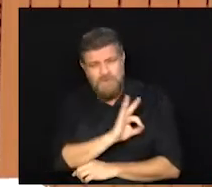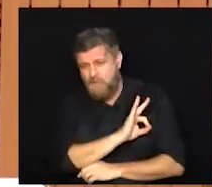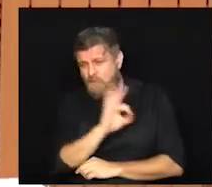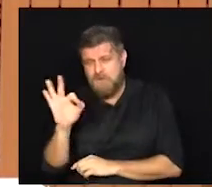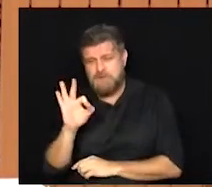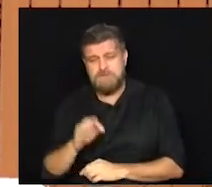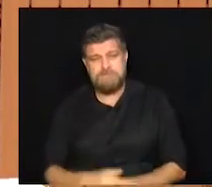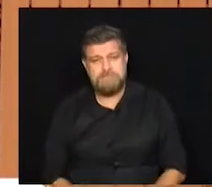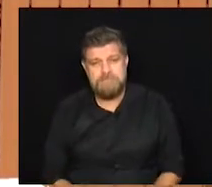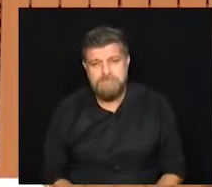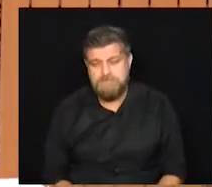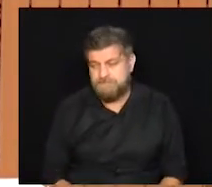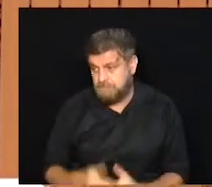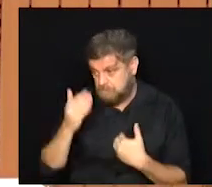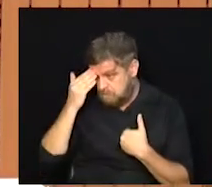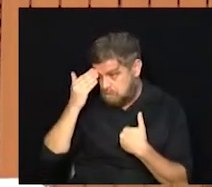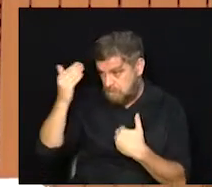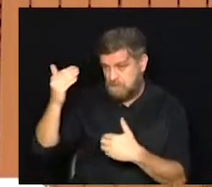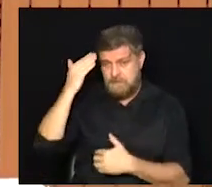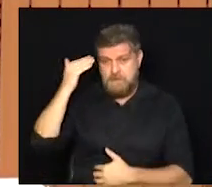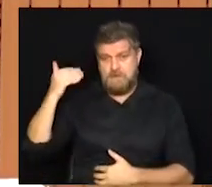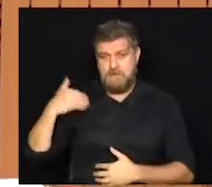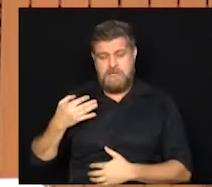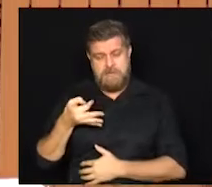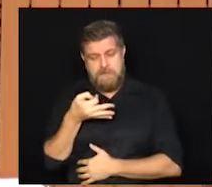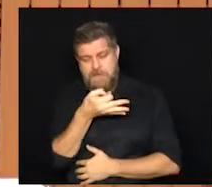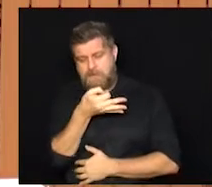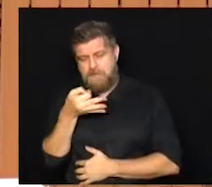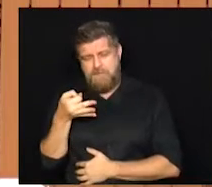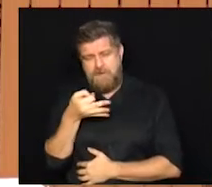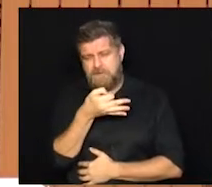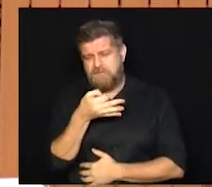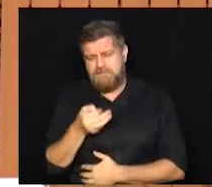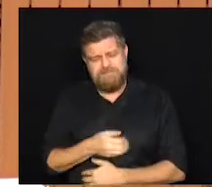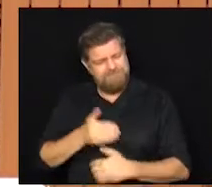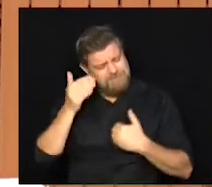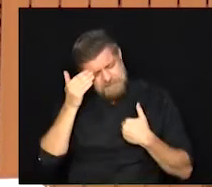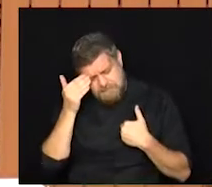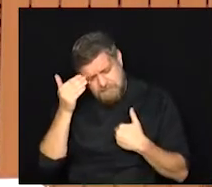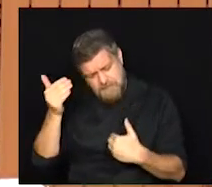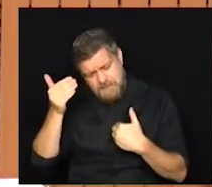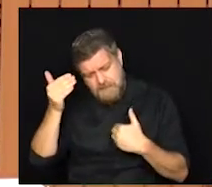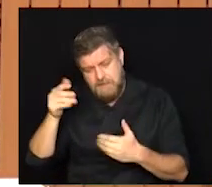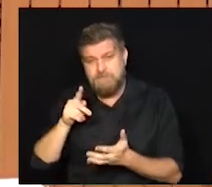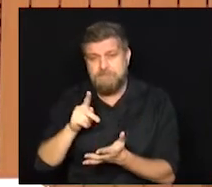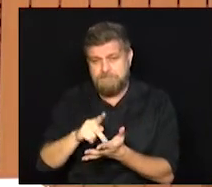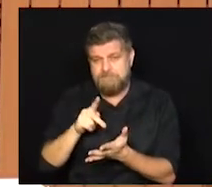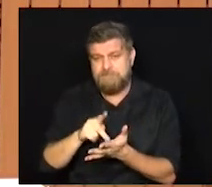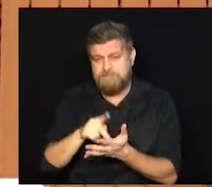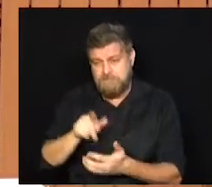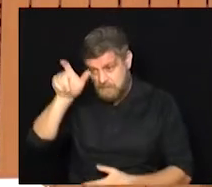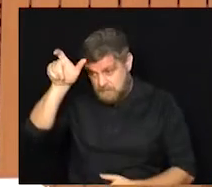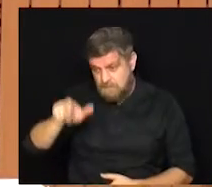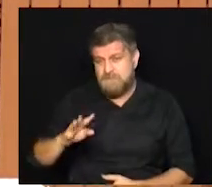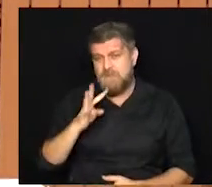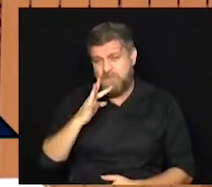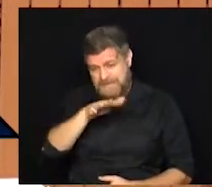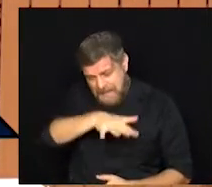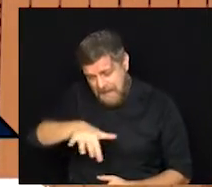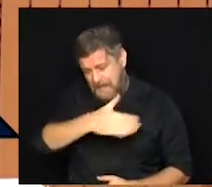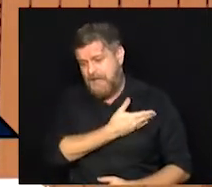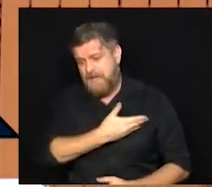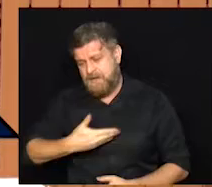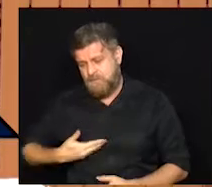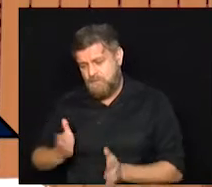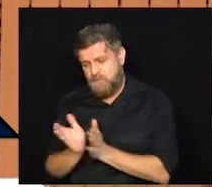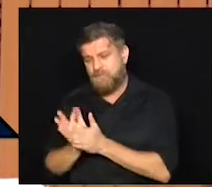Eu que agradeço, Débora, a sua presença, as suas palavras, realmente, que você falou bastante do poder público, né?